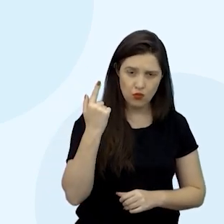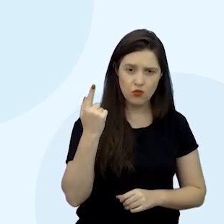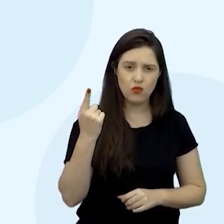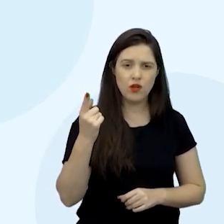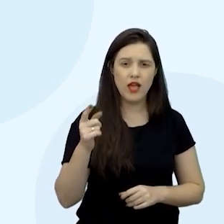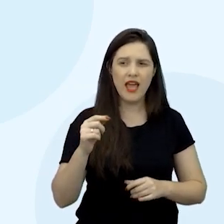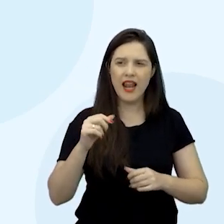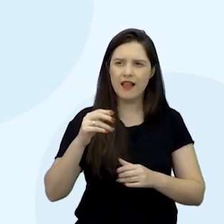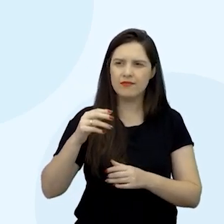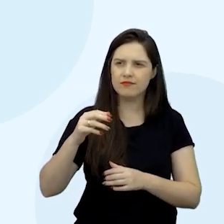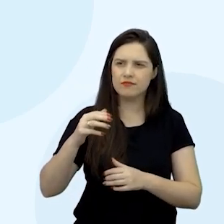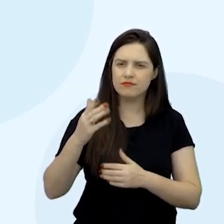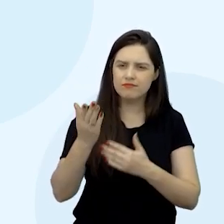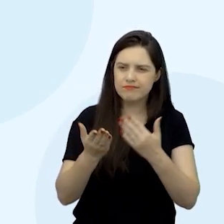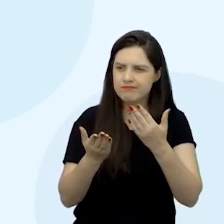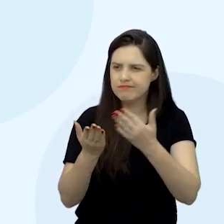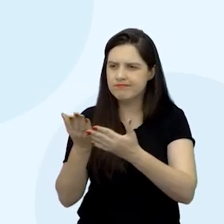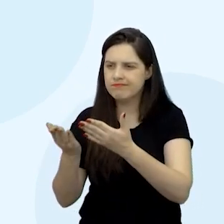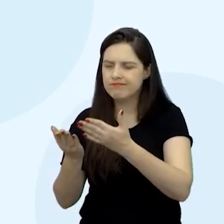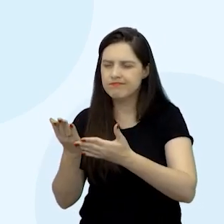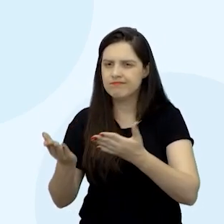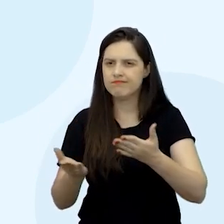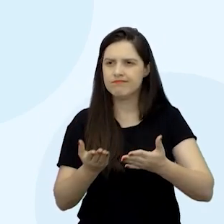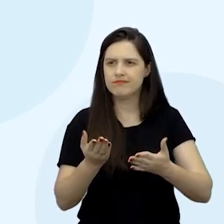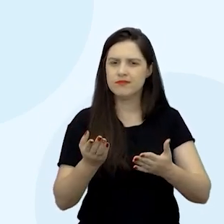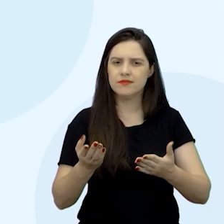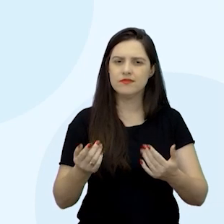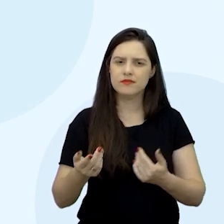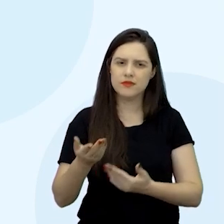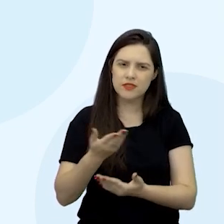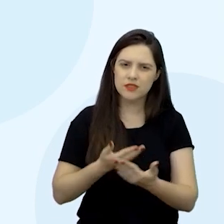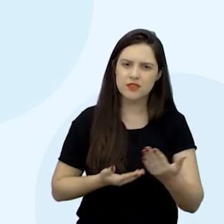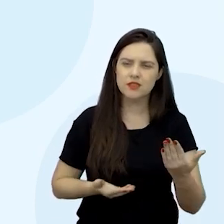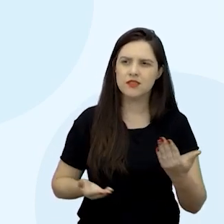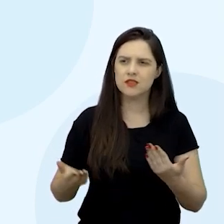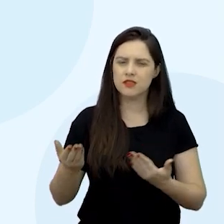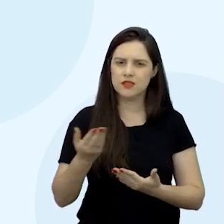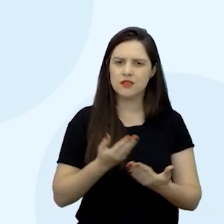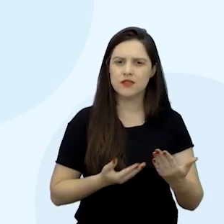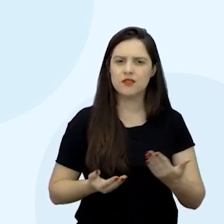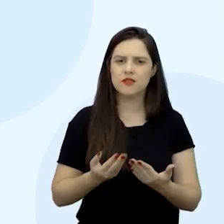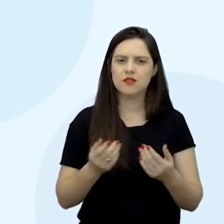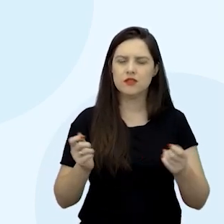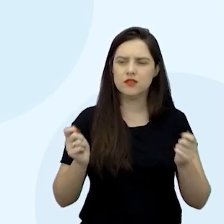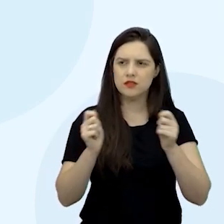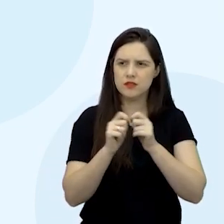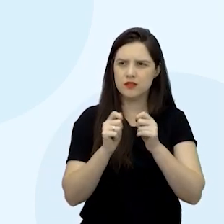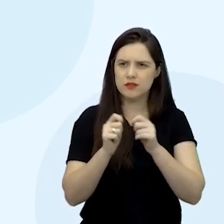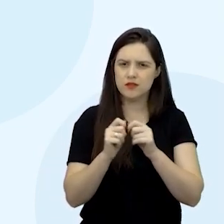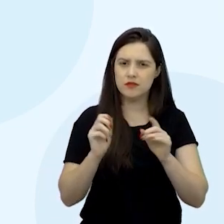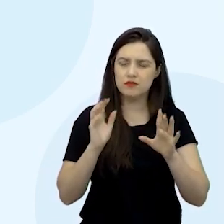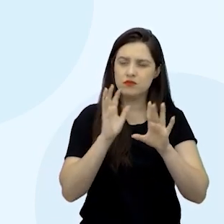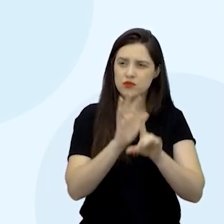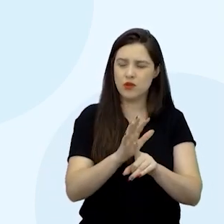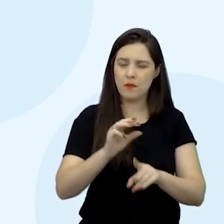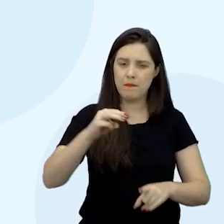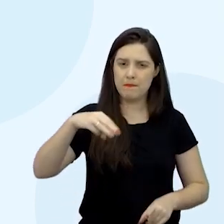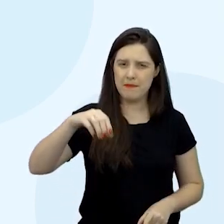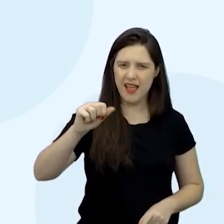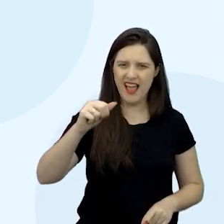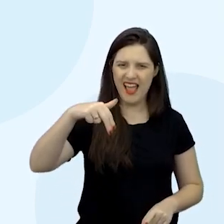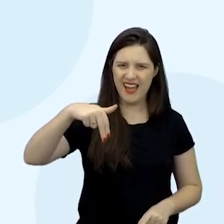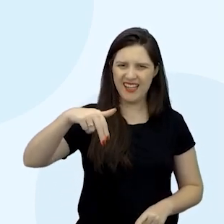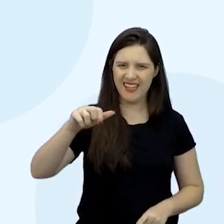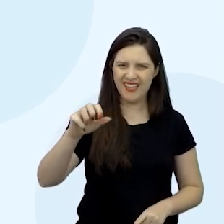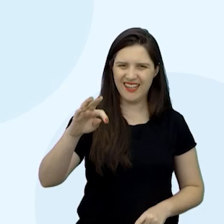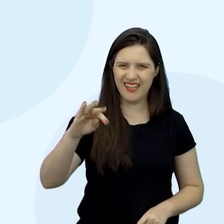partículas interagem com o campo magnético da Terra, né? Interagem, essa interação das partículas com o campo magnético gera o que a